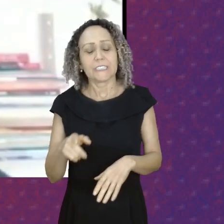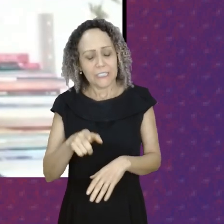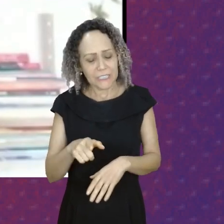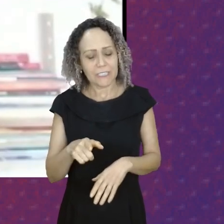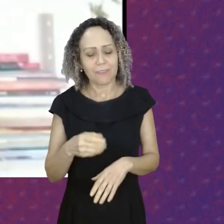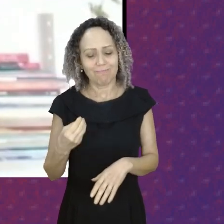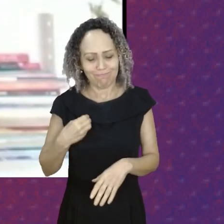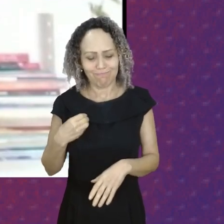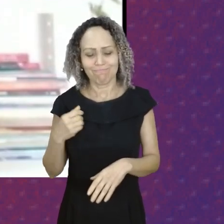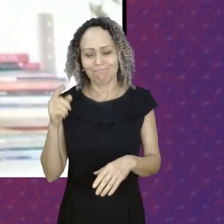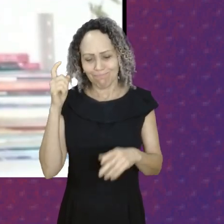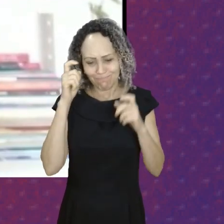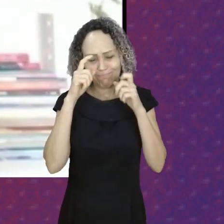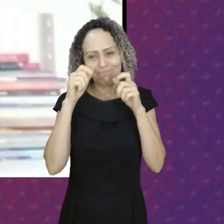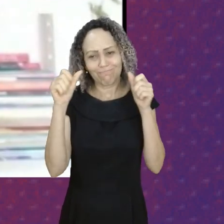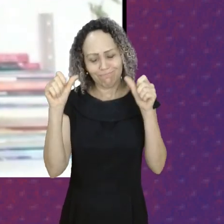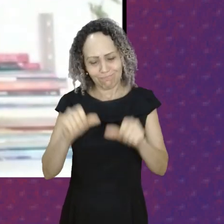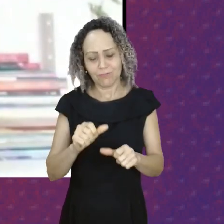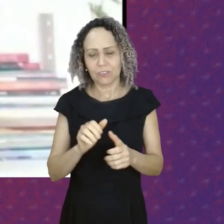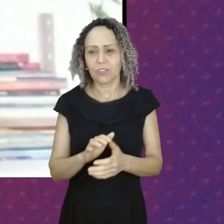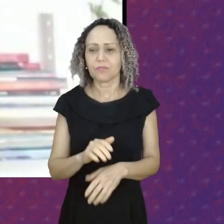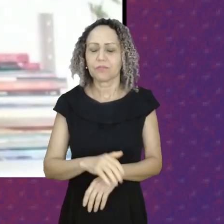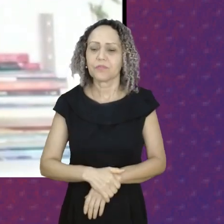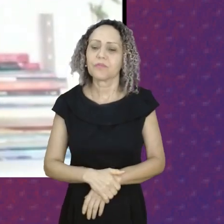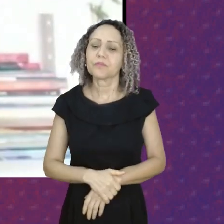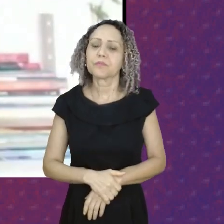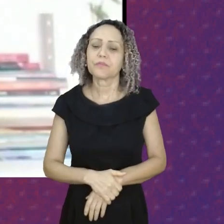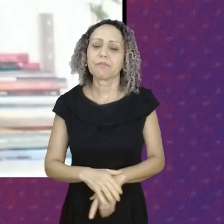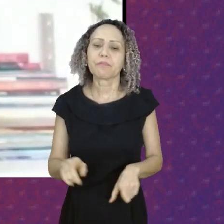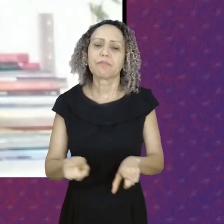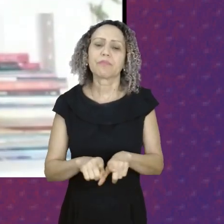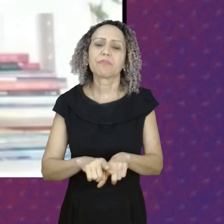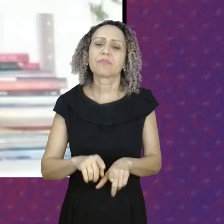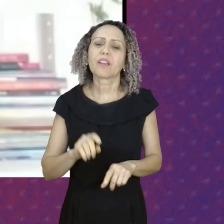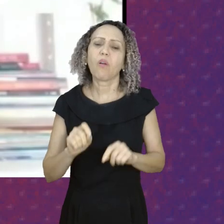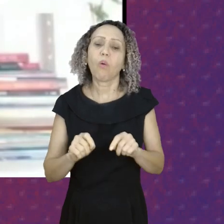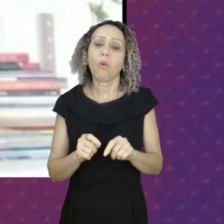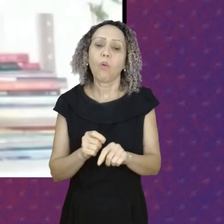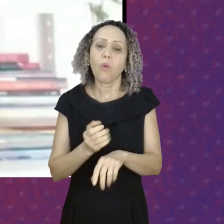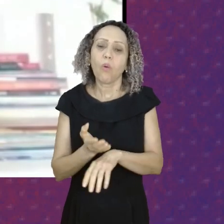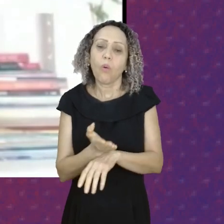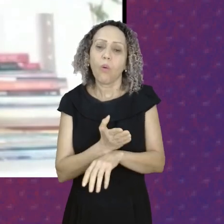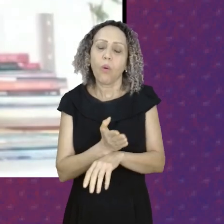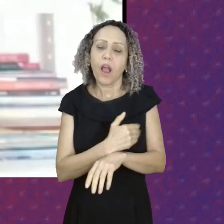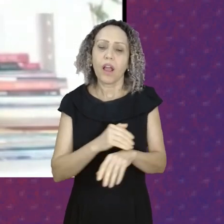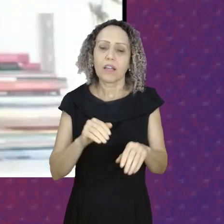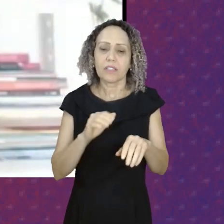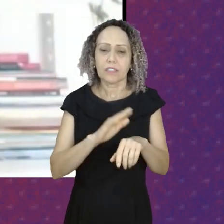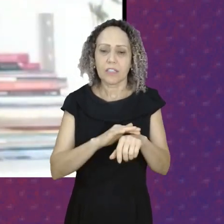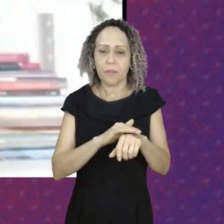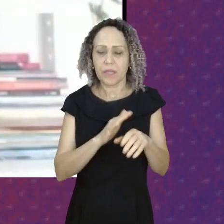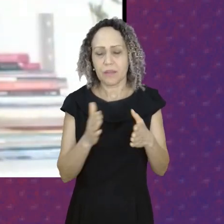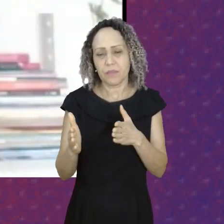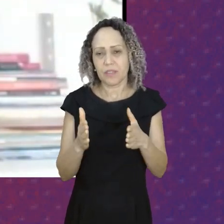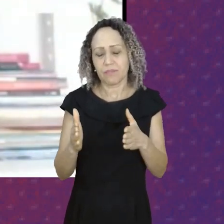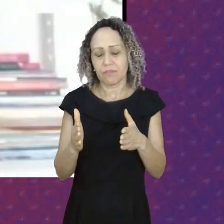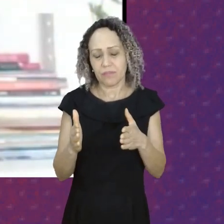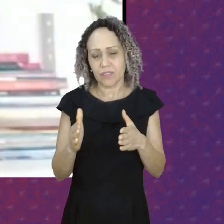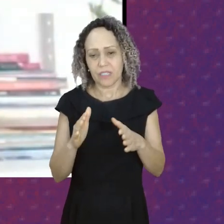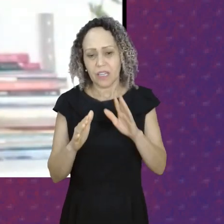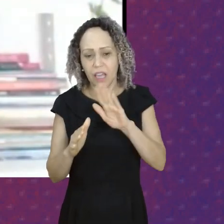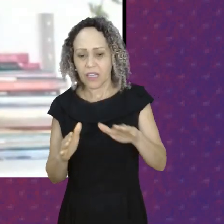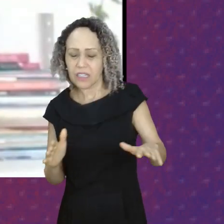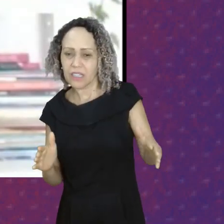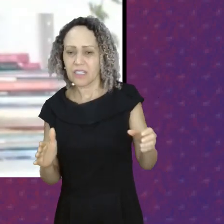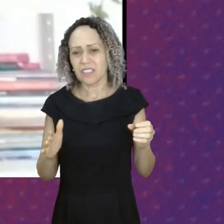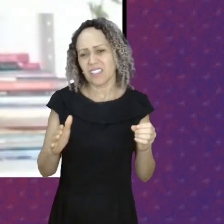Importante também a gente considerar que antes da pandemia, o número de crianças de 0 a 6 anos em famílias pobres já